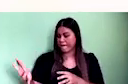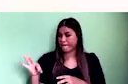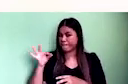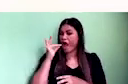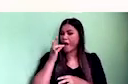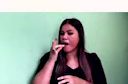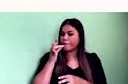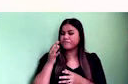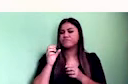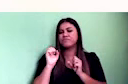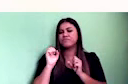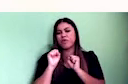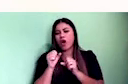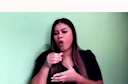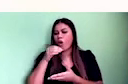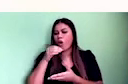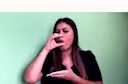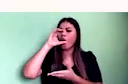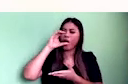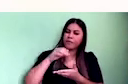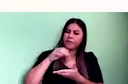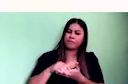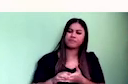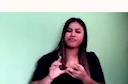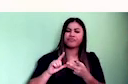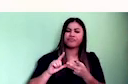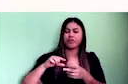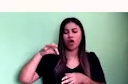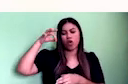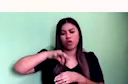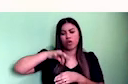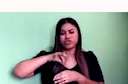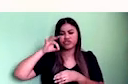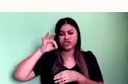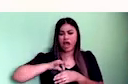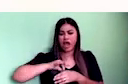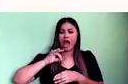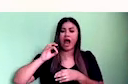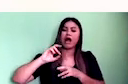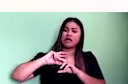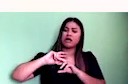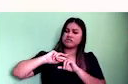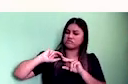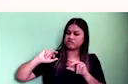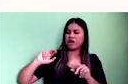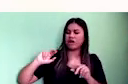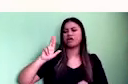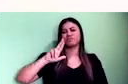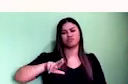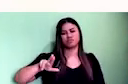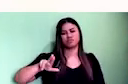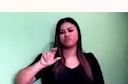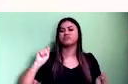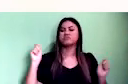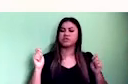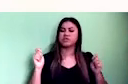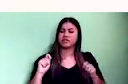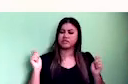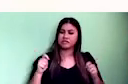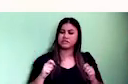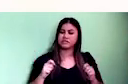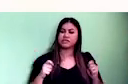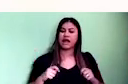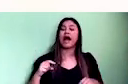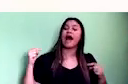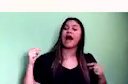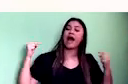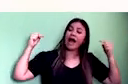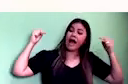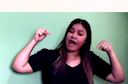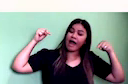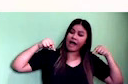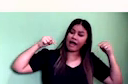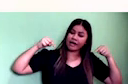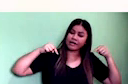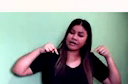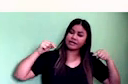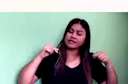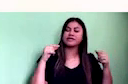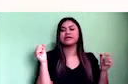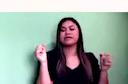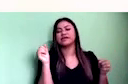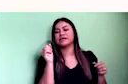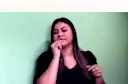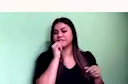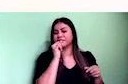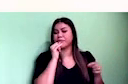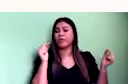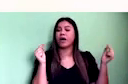tomar tintura, você pode fazer um chá. Então, tem diversas formas de utilizar. Aqui, pra gente, como eu quero dar exemplos em casa, né,